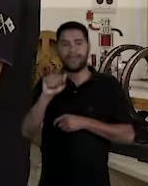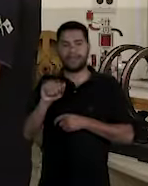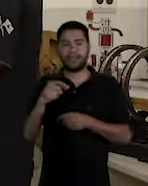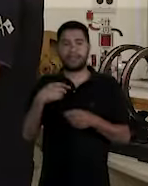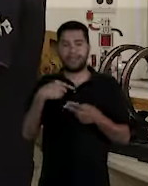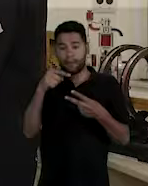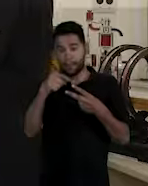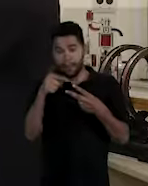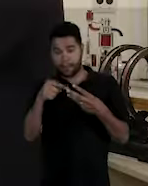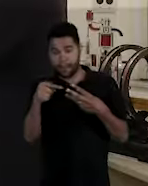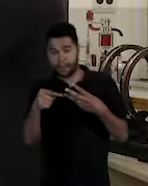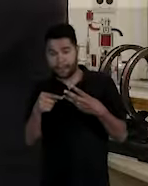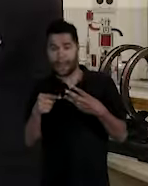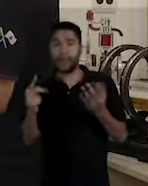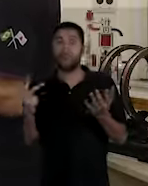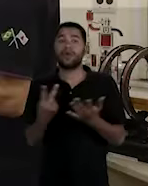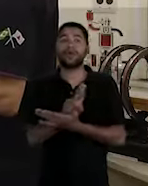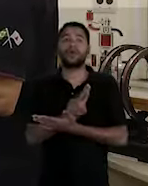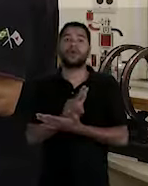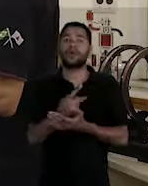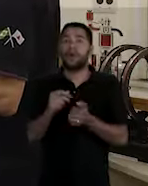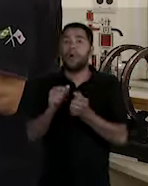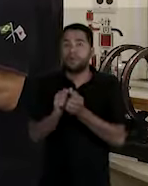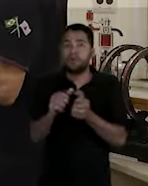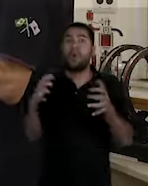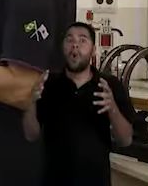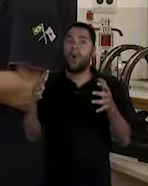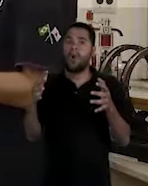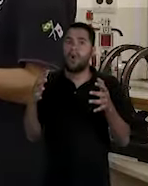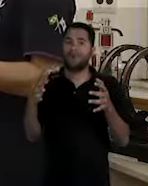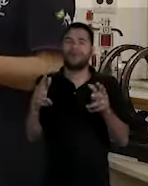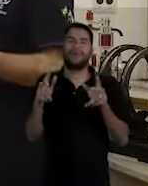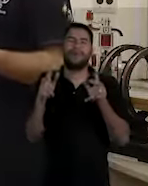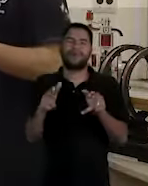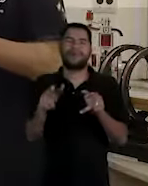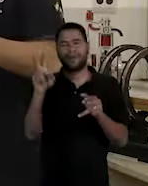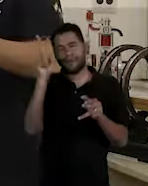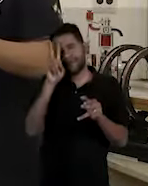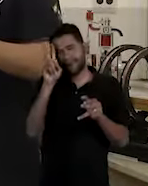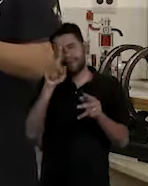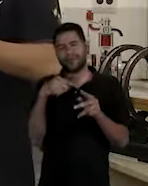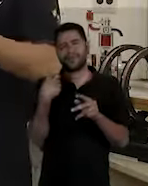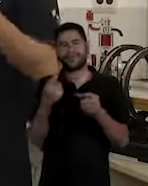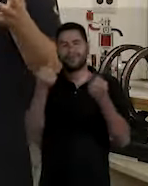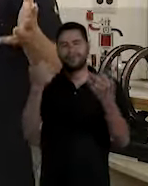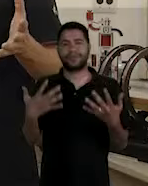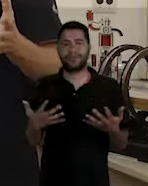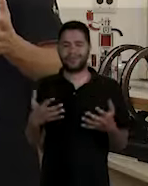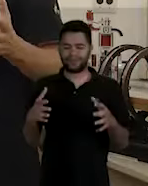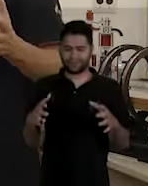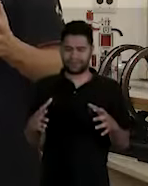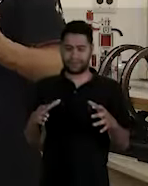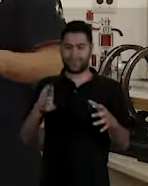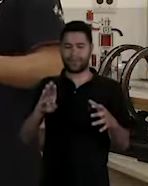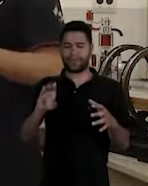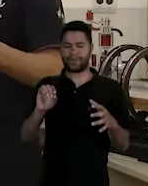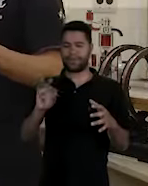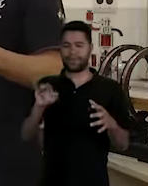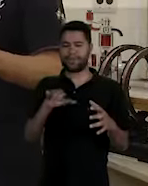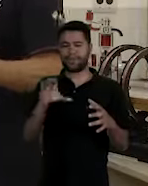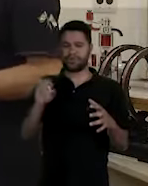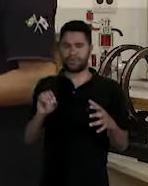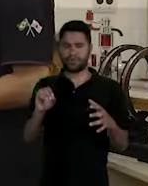e faísca, vai ocorrer aqui uma explosão. Igual, lembra quando nós falamos do nosso botijão de gás,